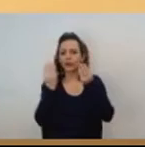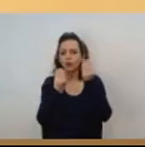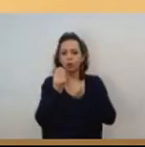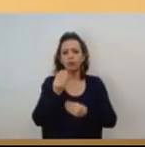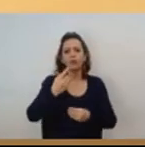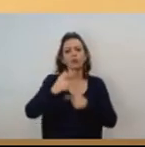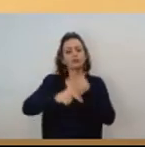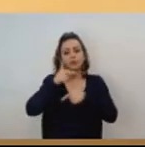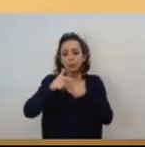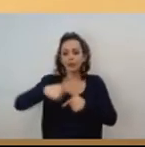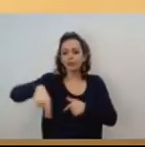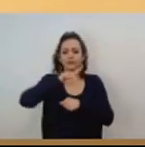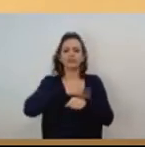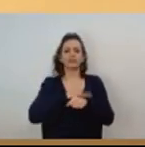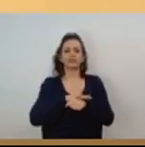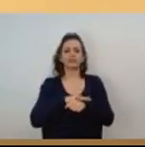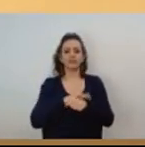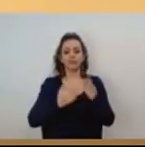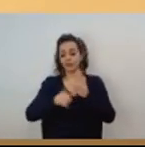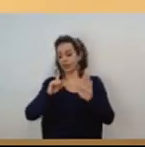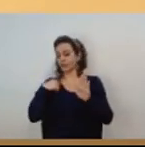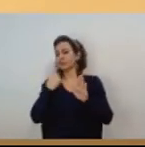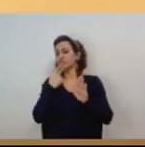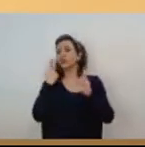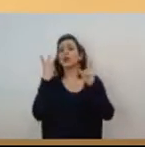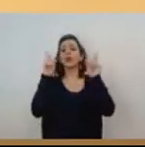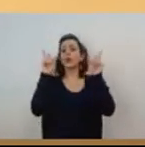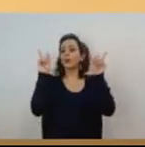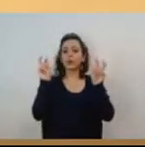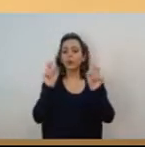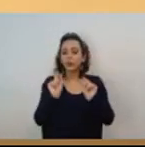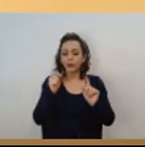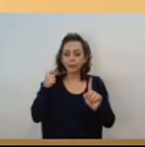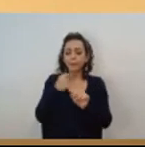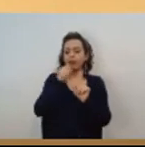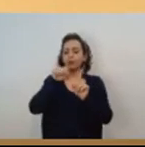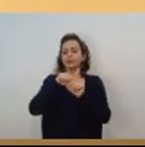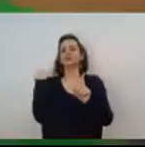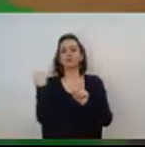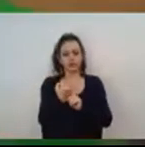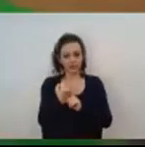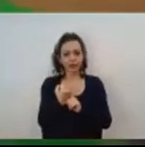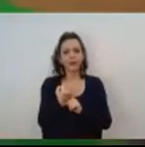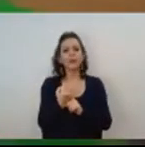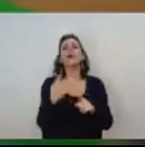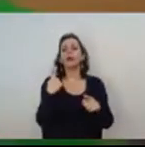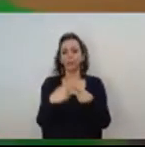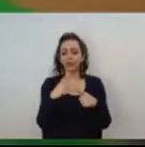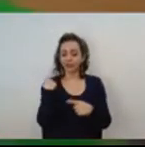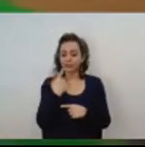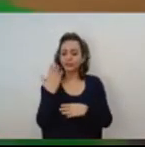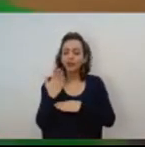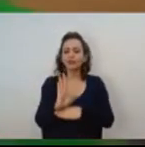e o impacto social ele gera a Proteção Ambiental então quando a gente gera esse potencial econômico e social local a gente também está